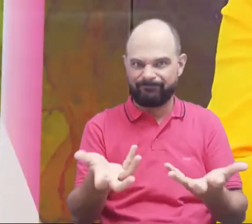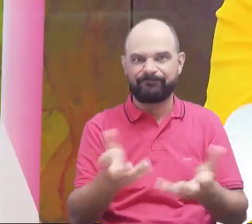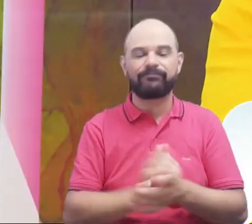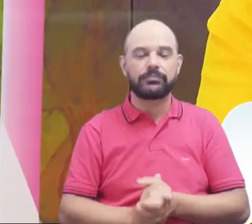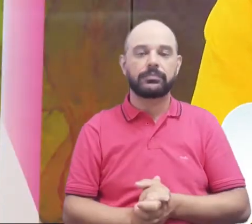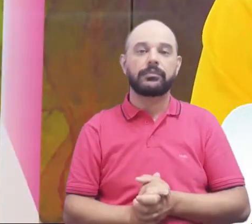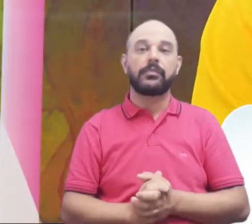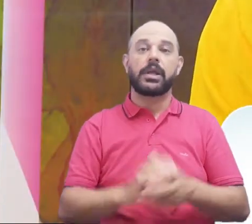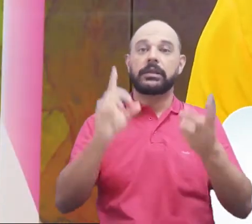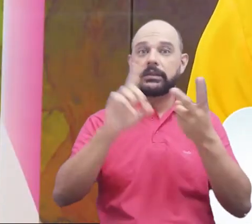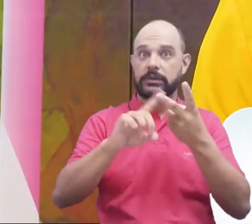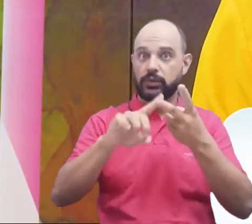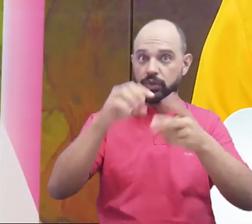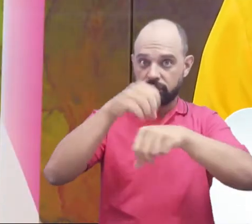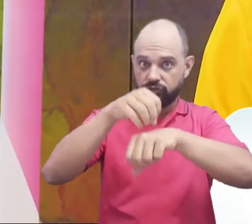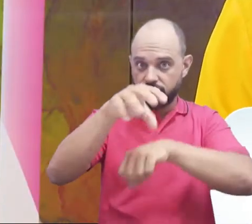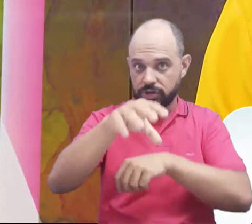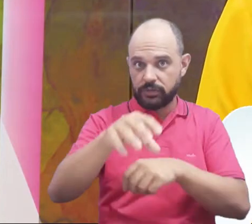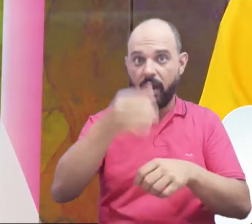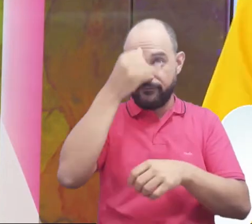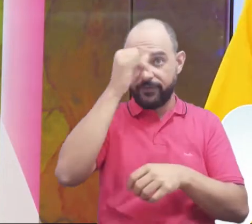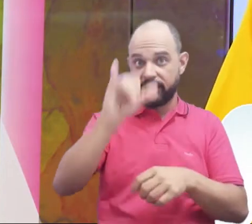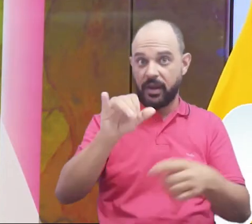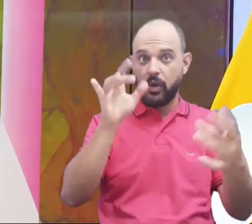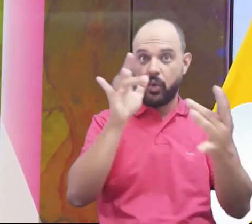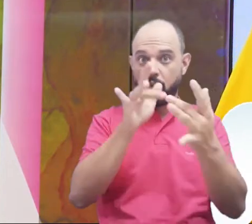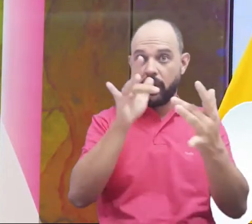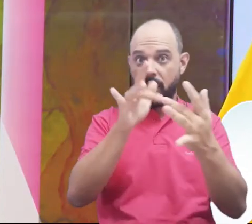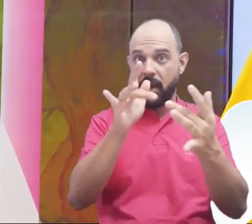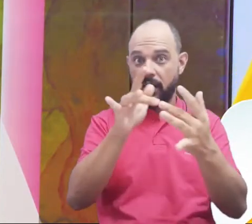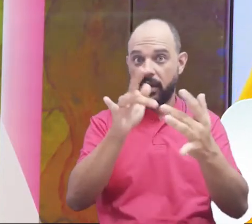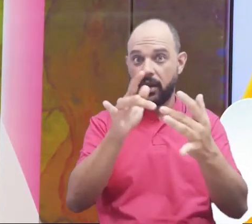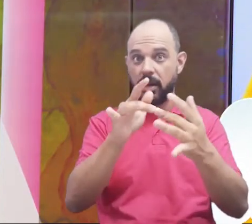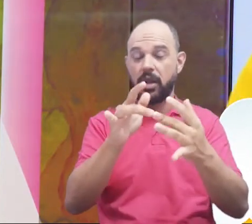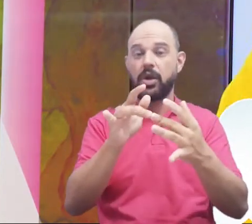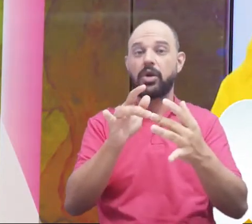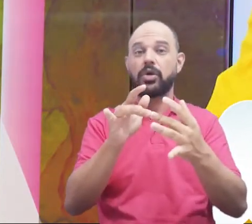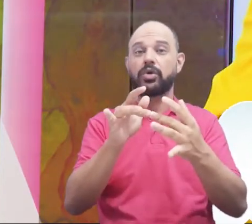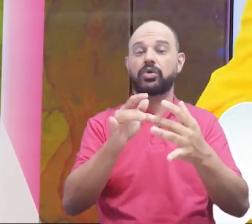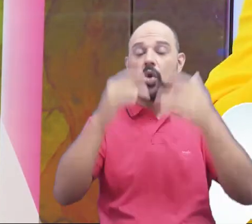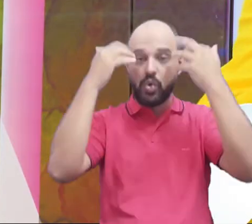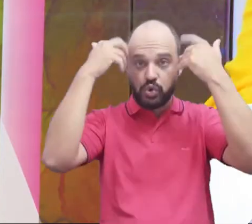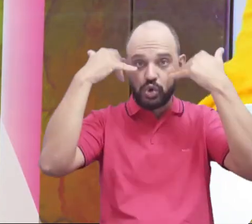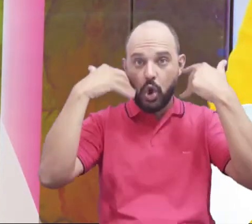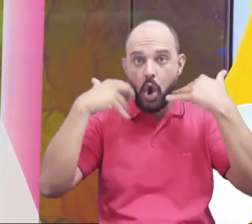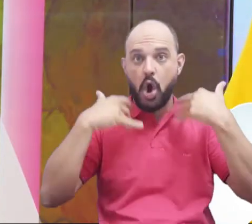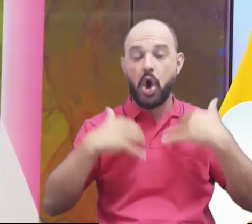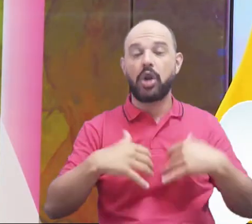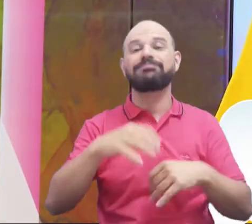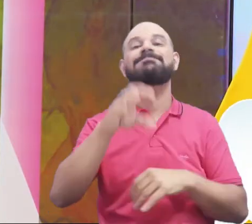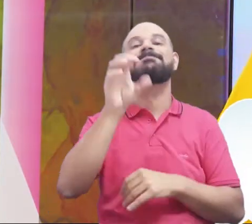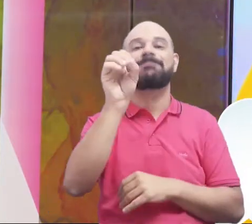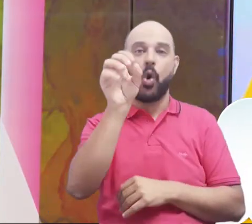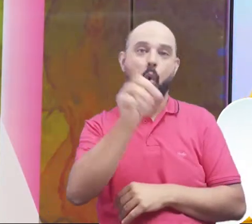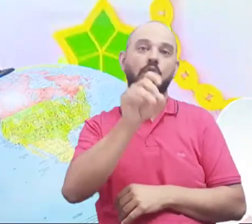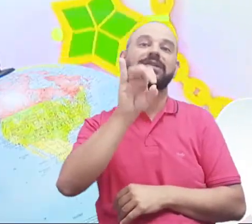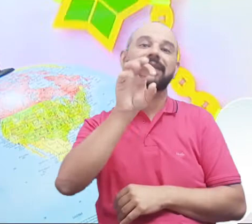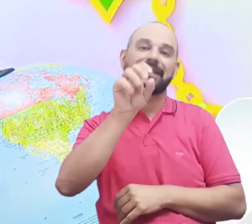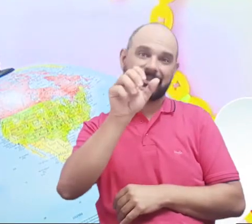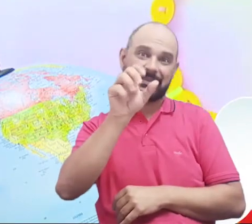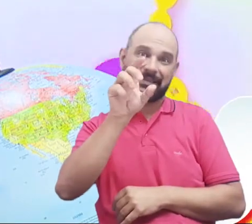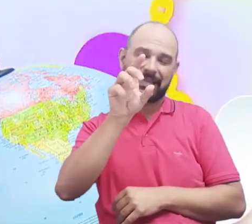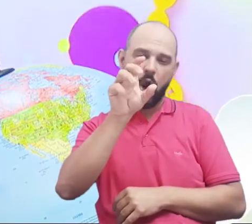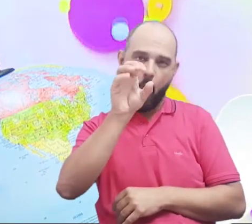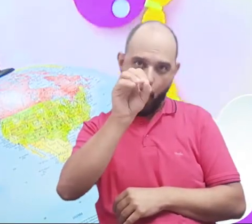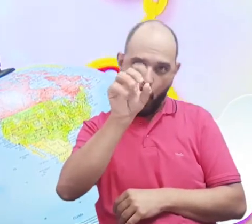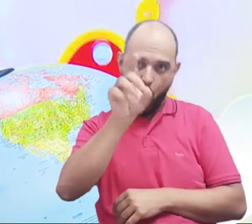A segunda dica é evitar o contato da peça com o suor excessivo. O suor pode oxidar a mesma.